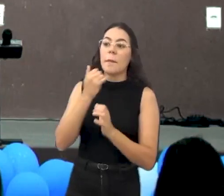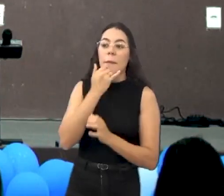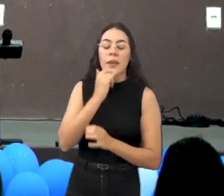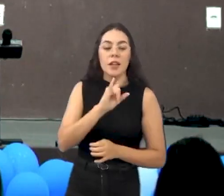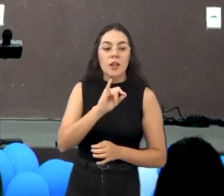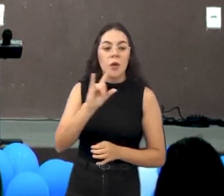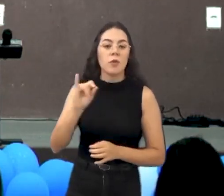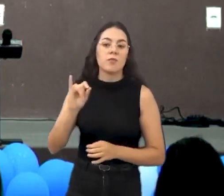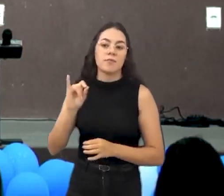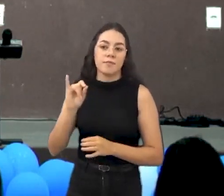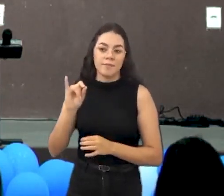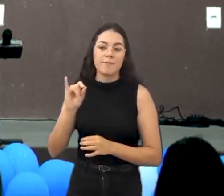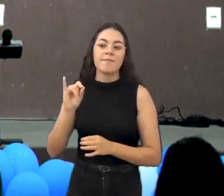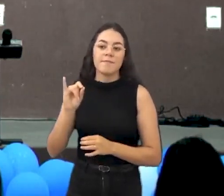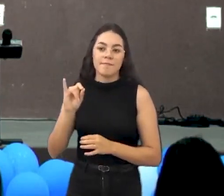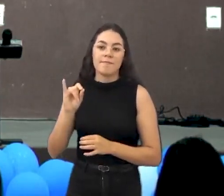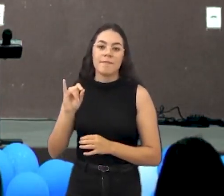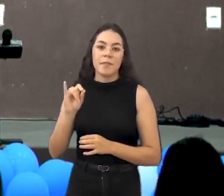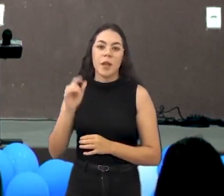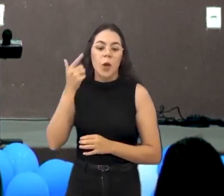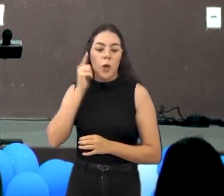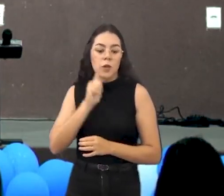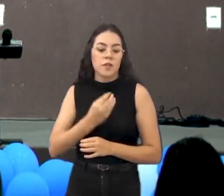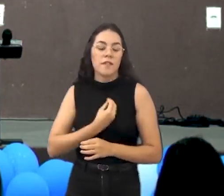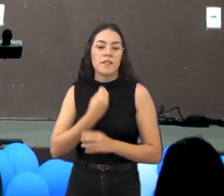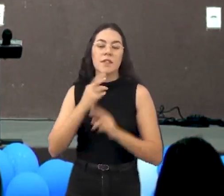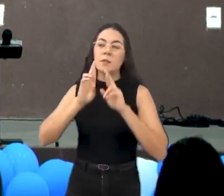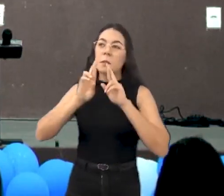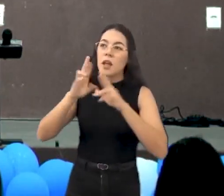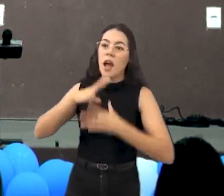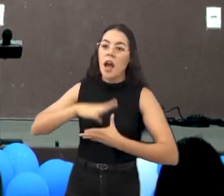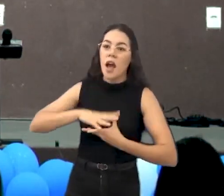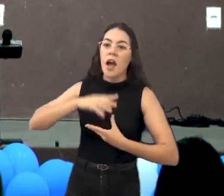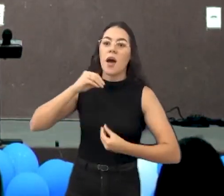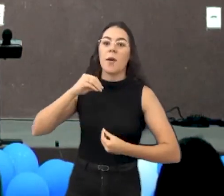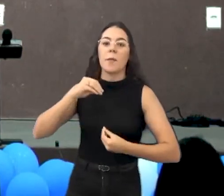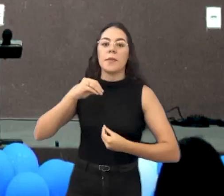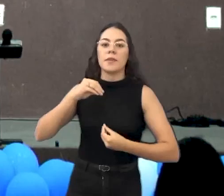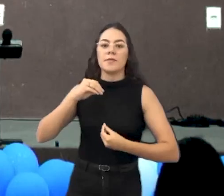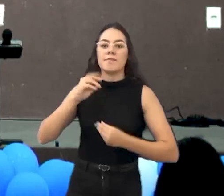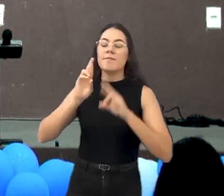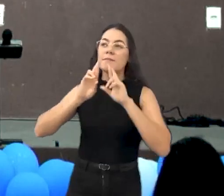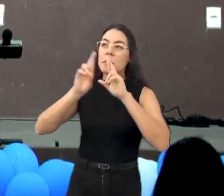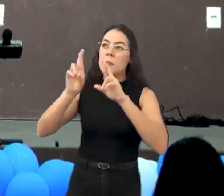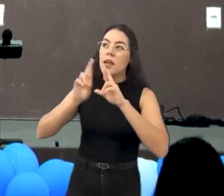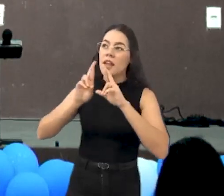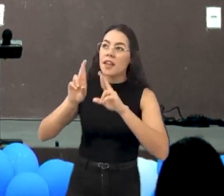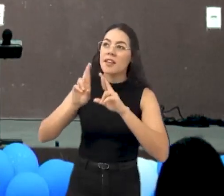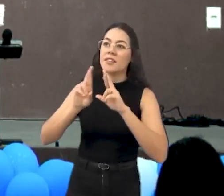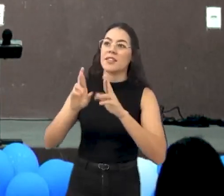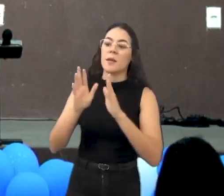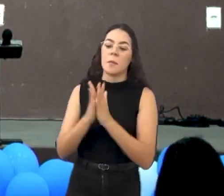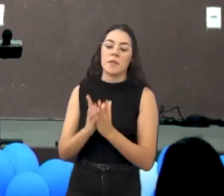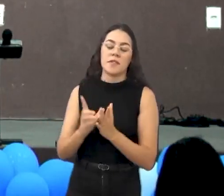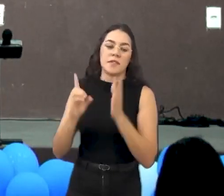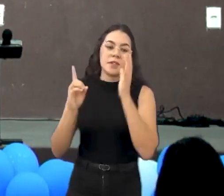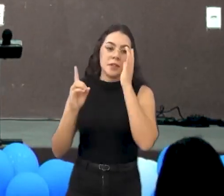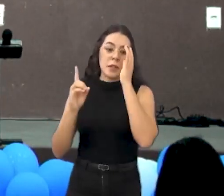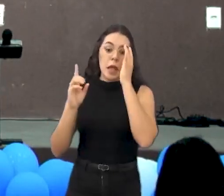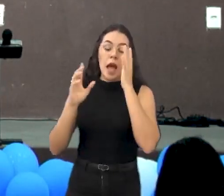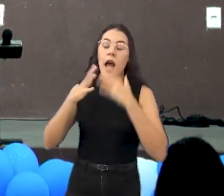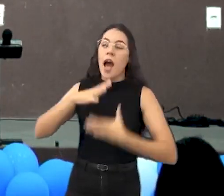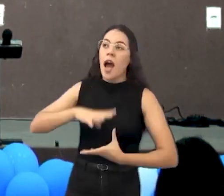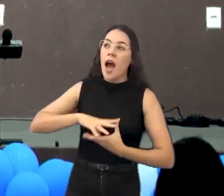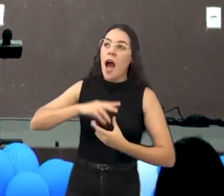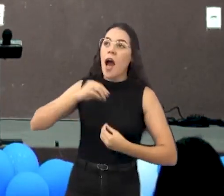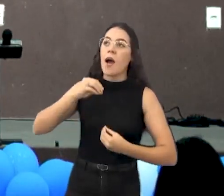sejas temido. Aguardo ao Senhor, a minha alma o aguarda e espero na sua palavra. A minha alma